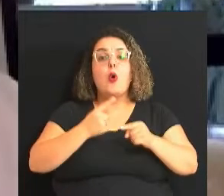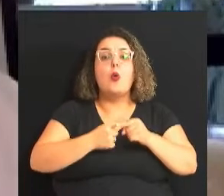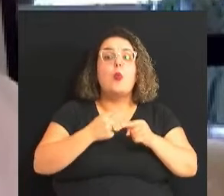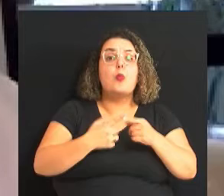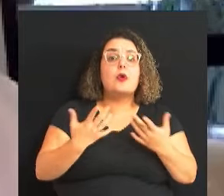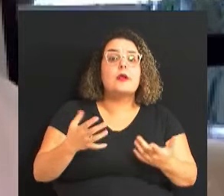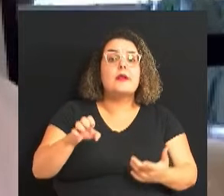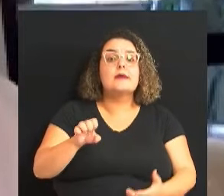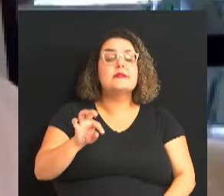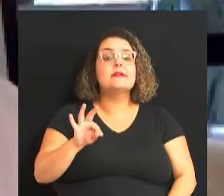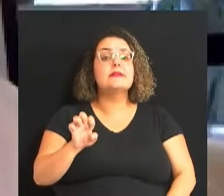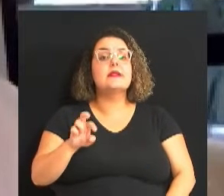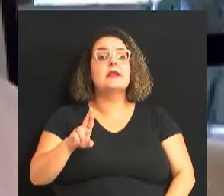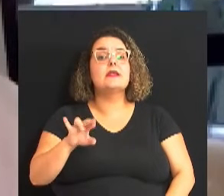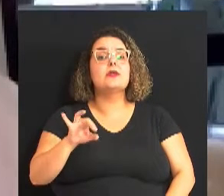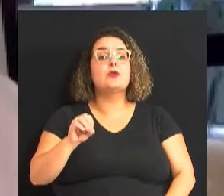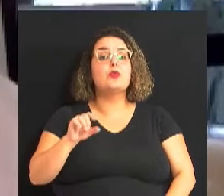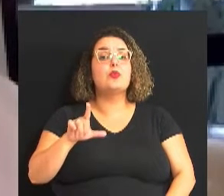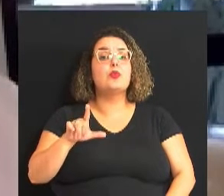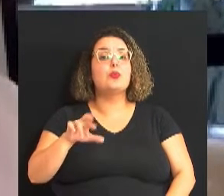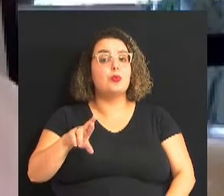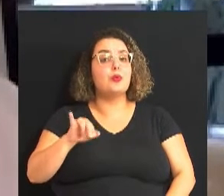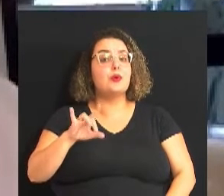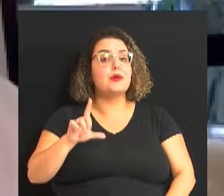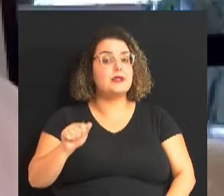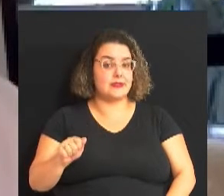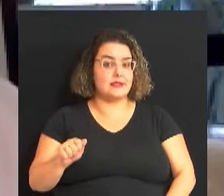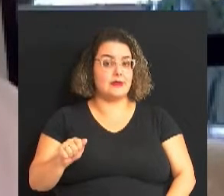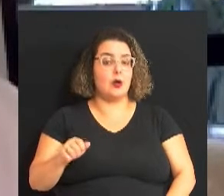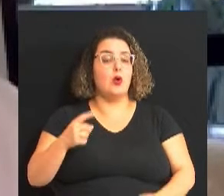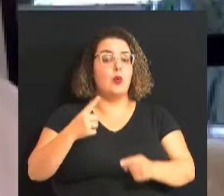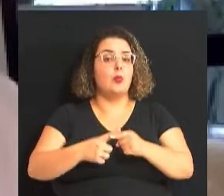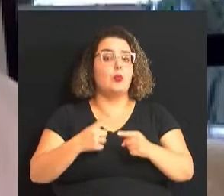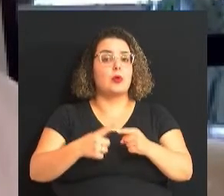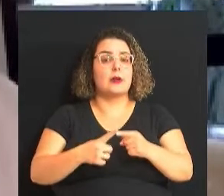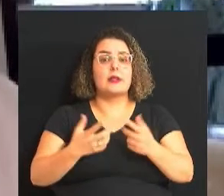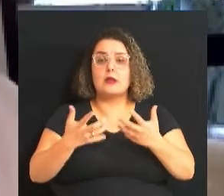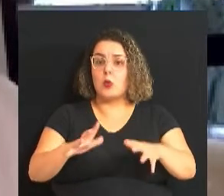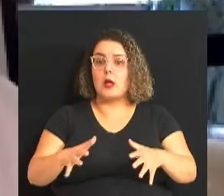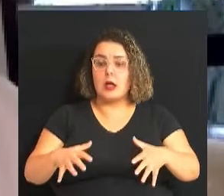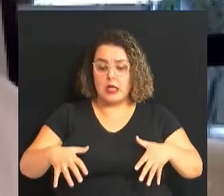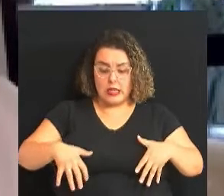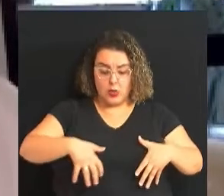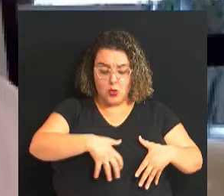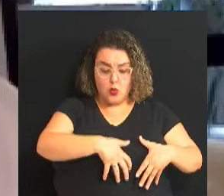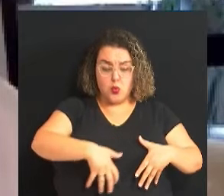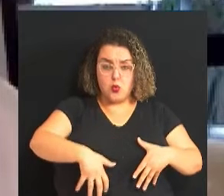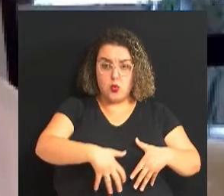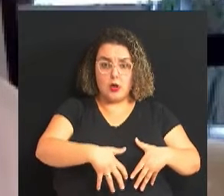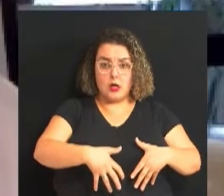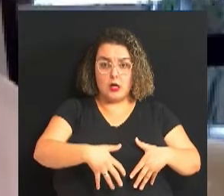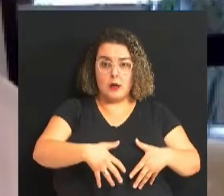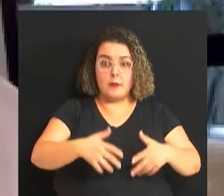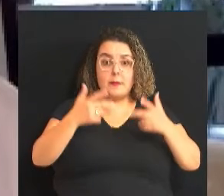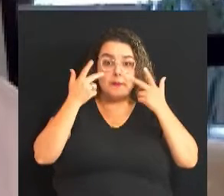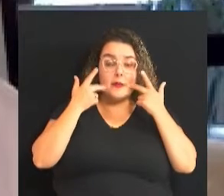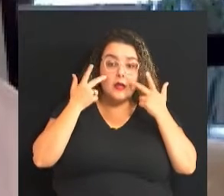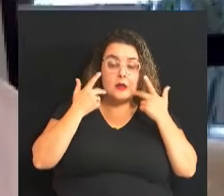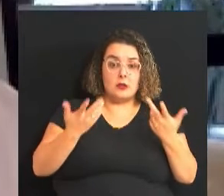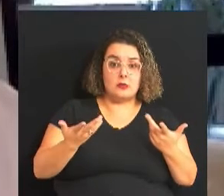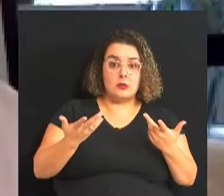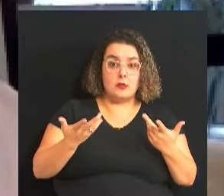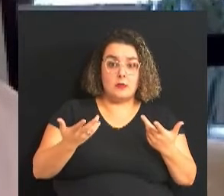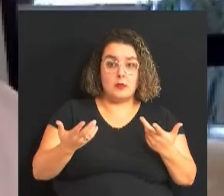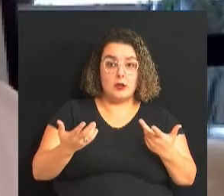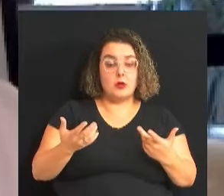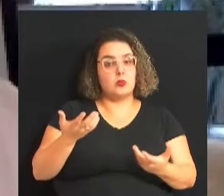exterioriza? Porque você não quer que o conteúdo do intestino passe pelas vias naturais. Ou seja, você não